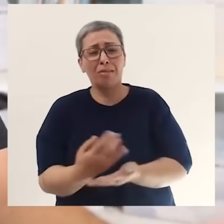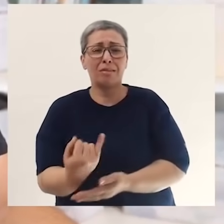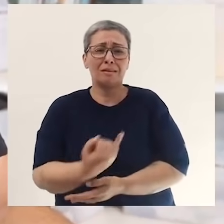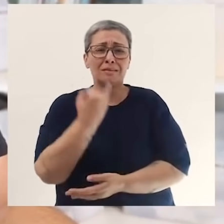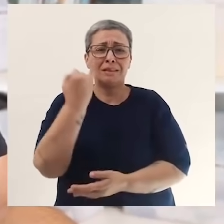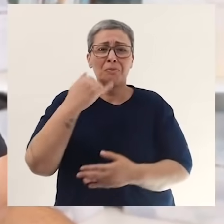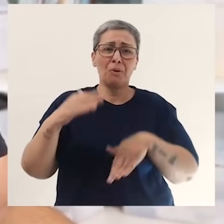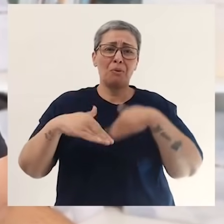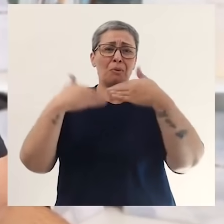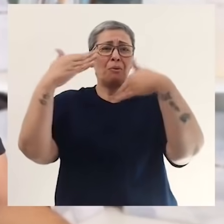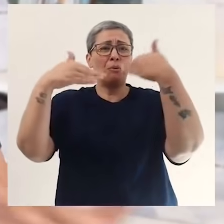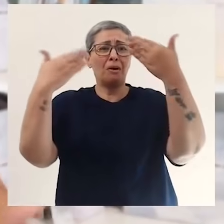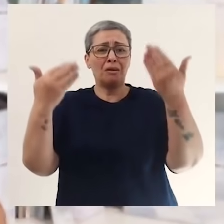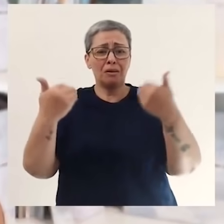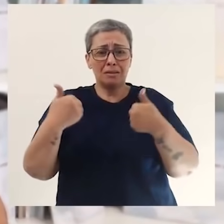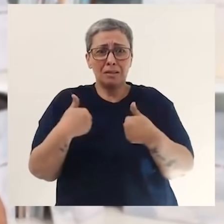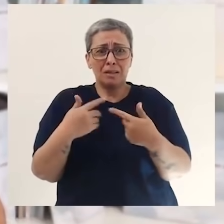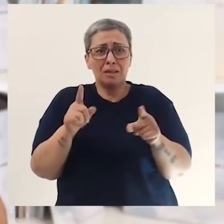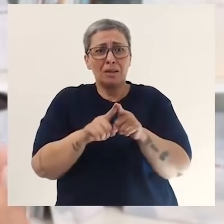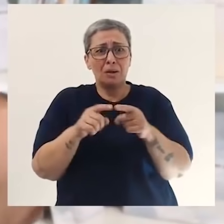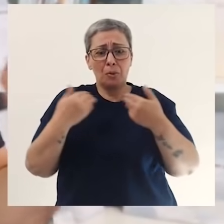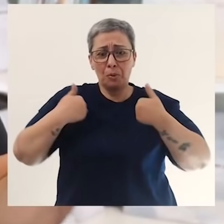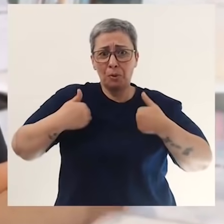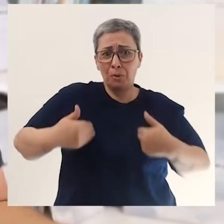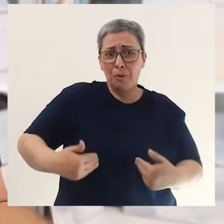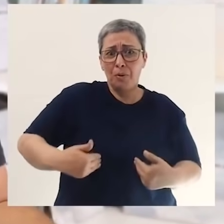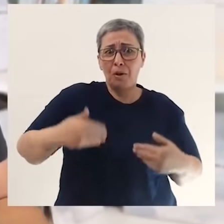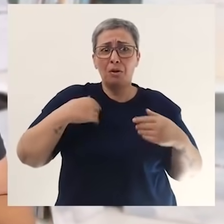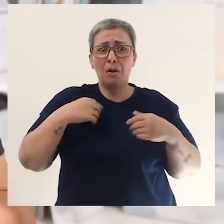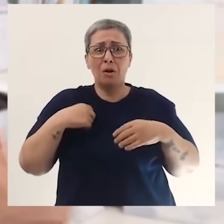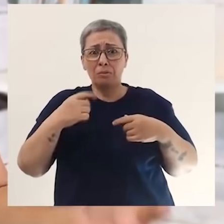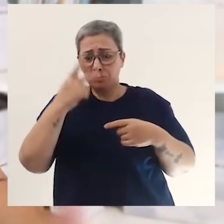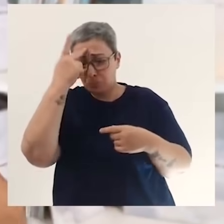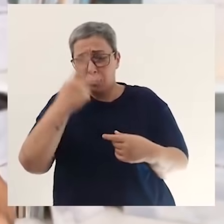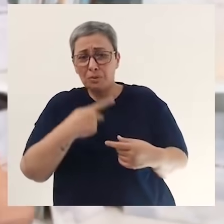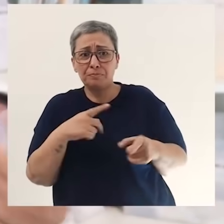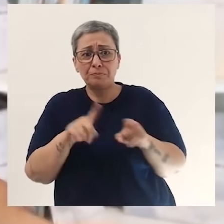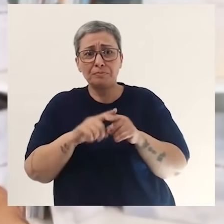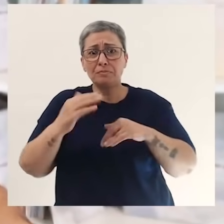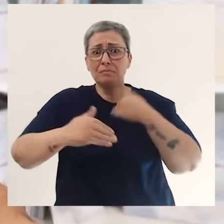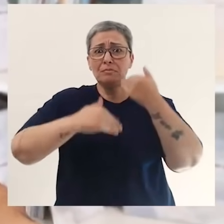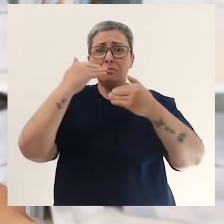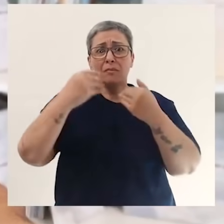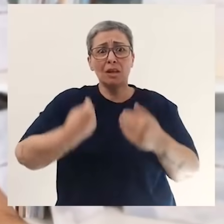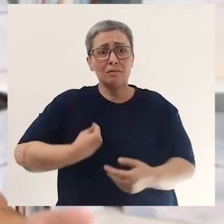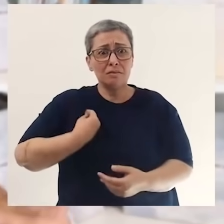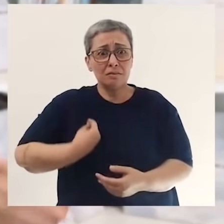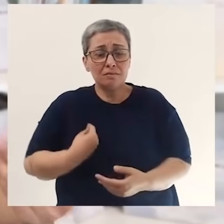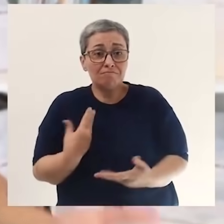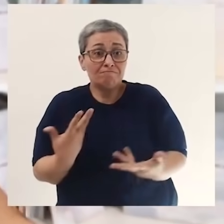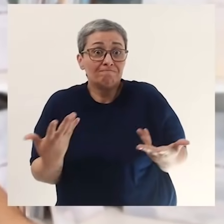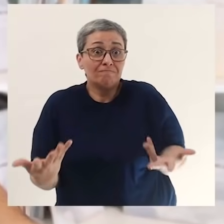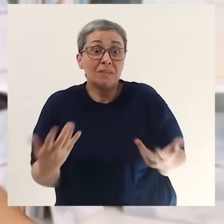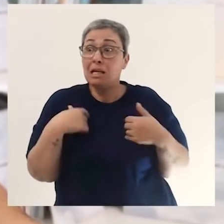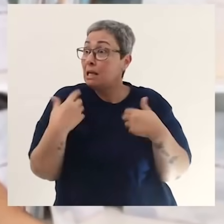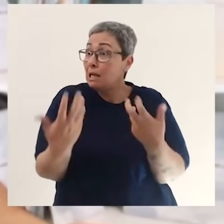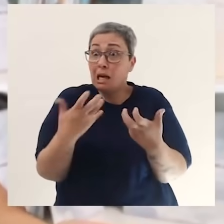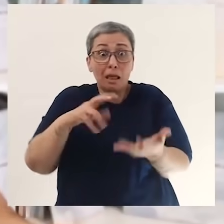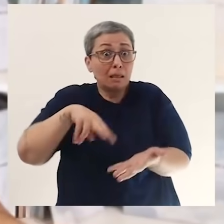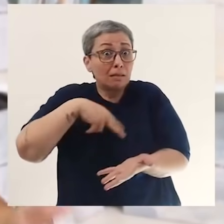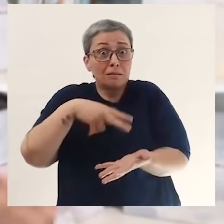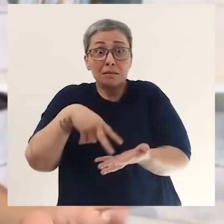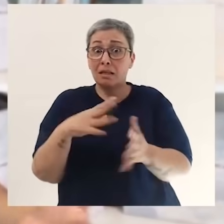seu desenvolvimento, tanto físico quanto pessoal, ou seja, o desenvolvimento para a sua vida? Ele queria